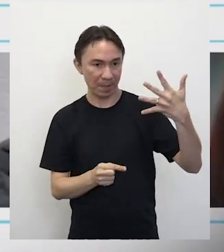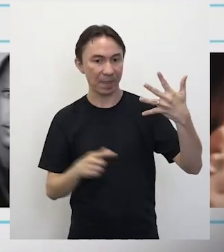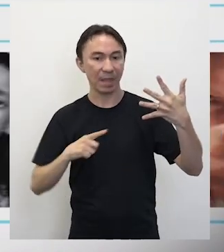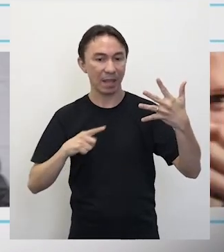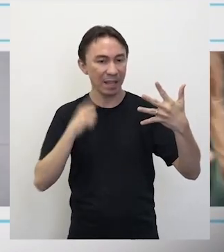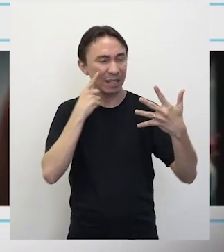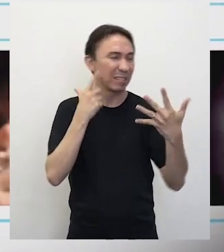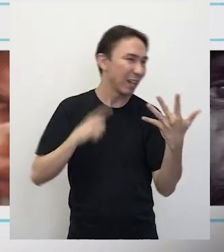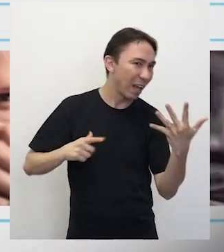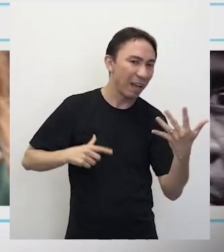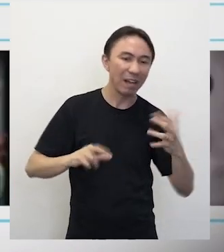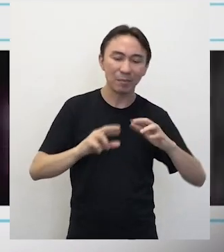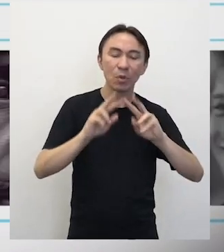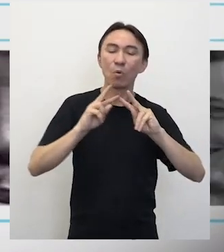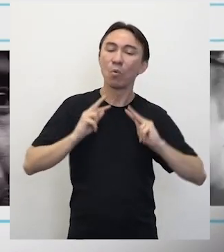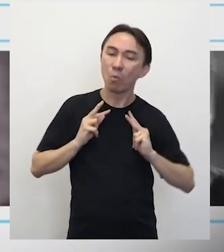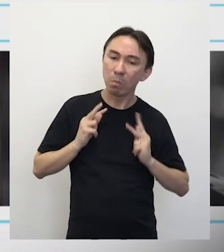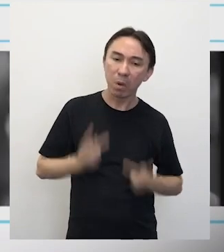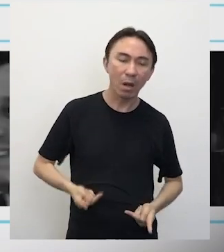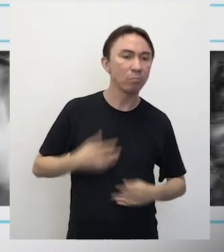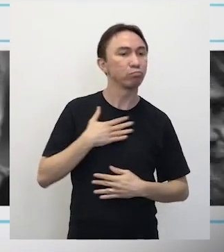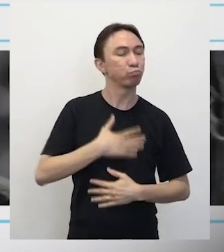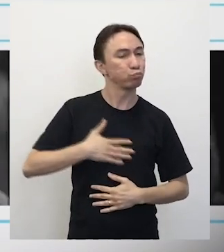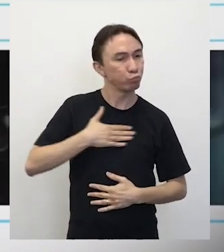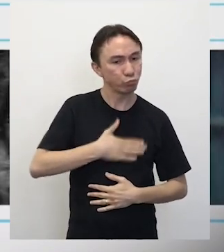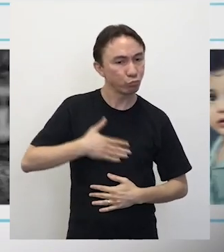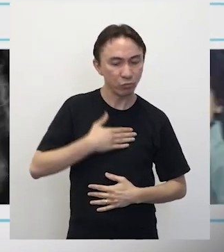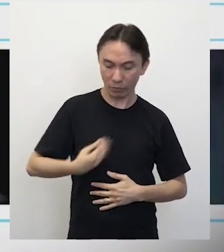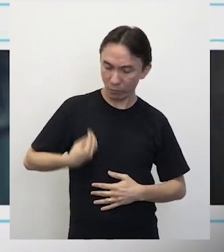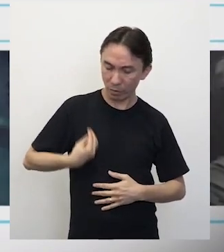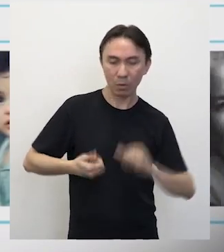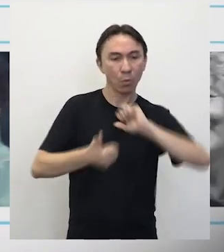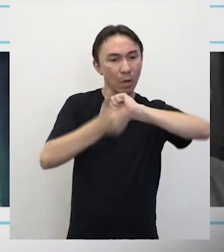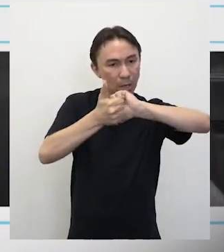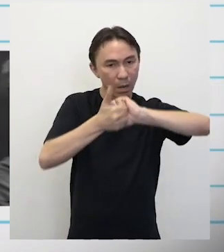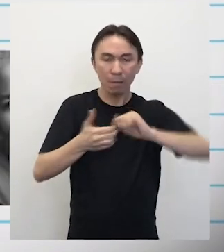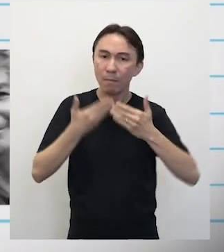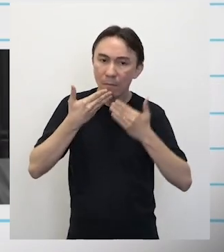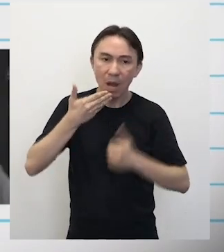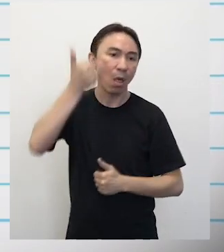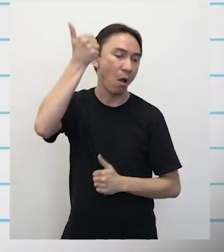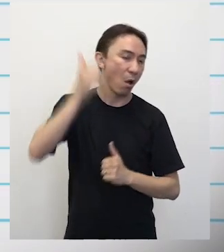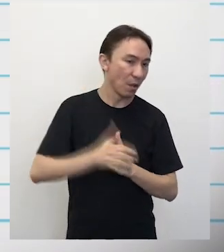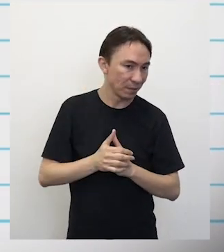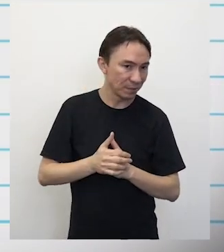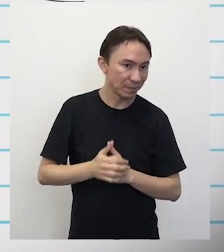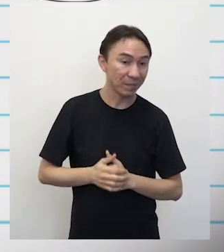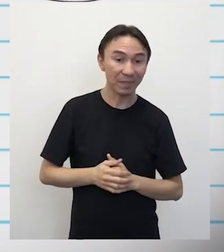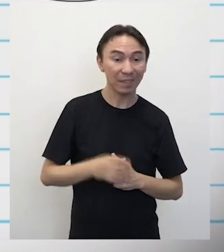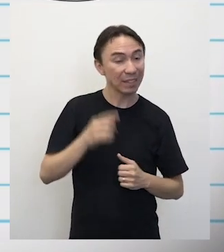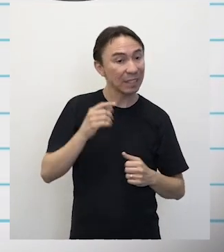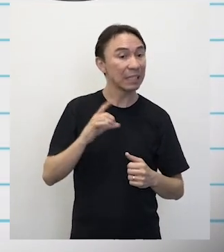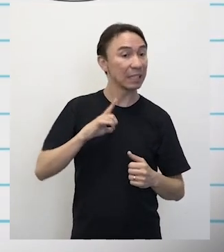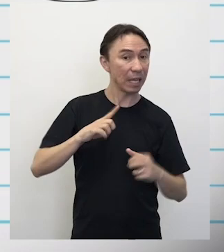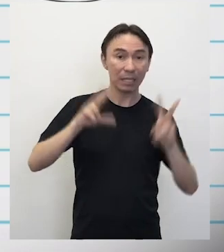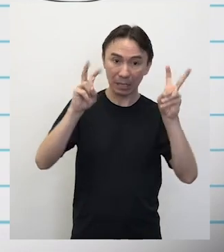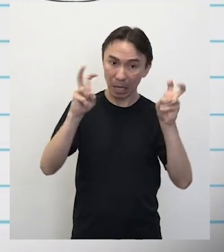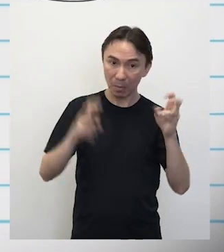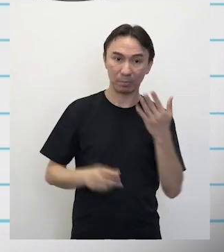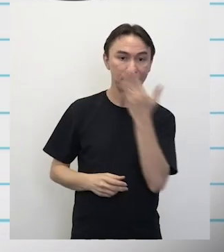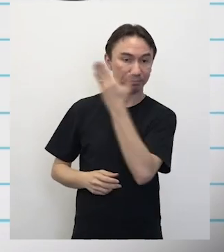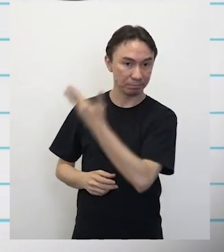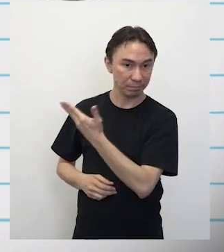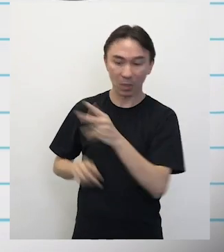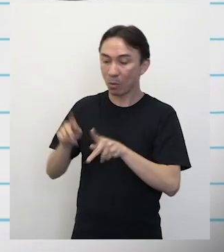necessidades humanas, à melhoria da qualidade de vida e à justiça social. Os 21 indicadores abrangem os temas